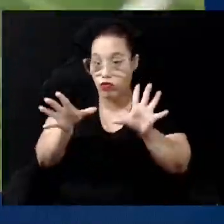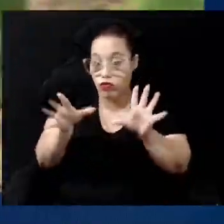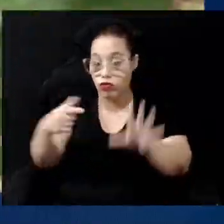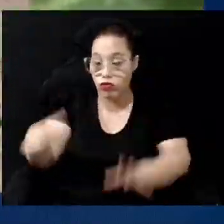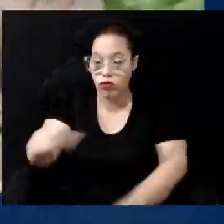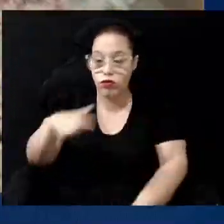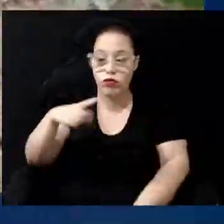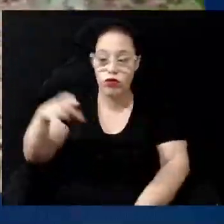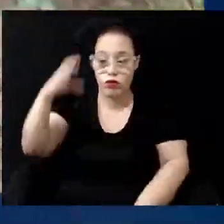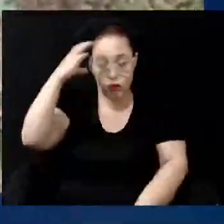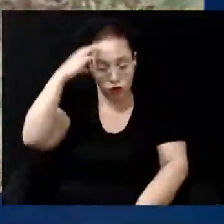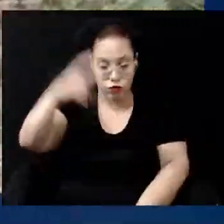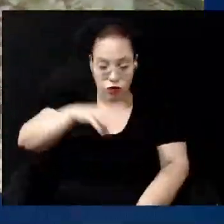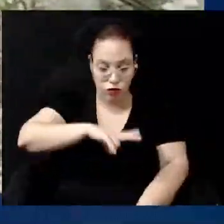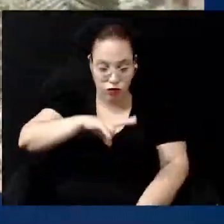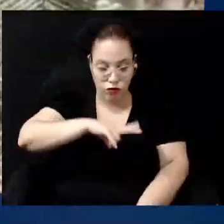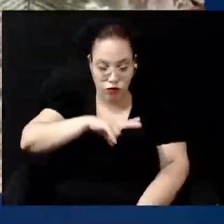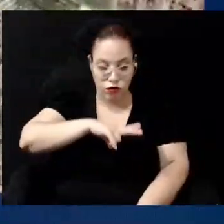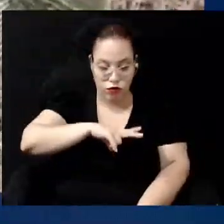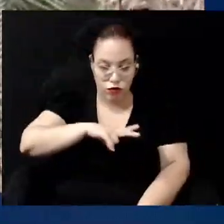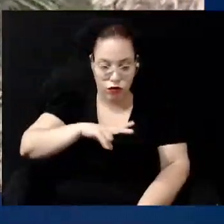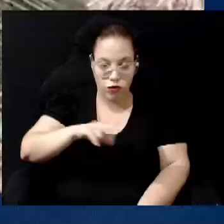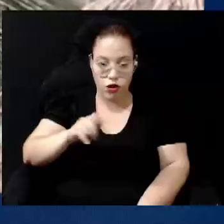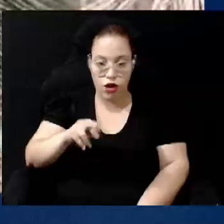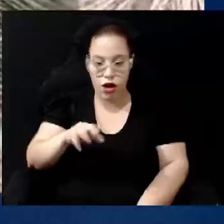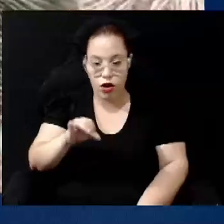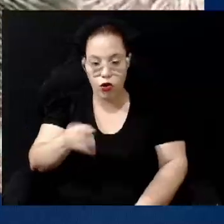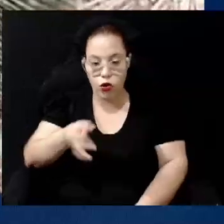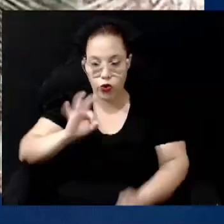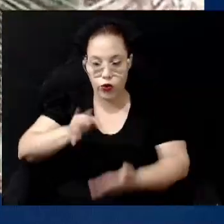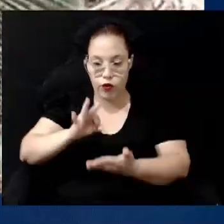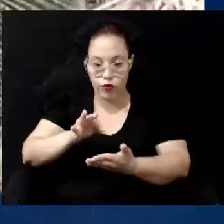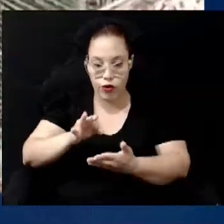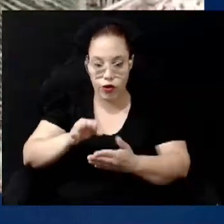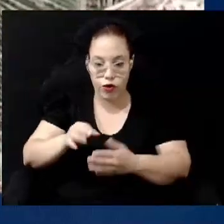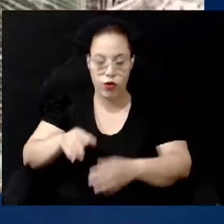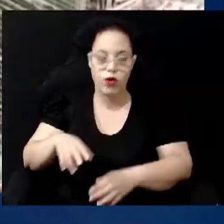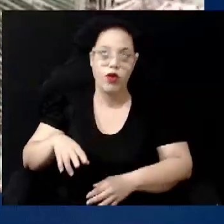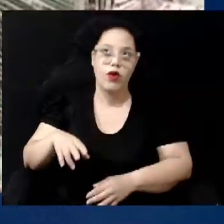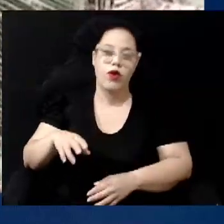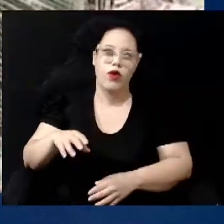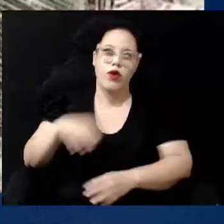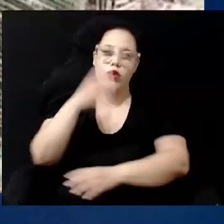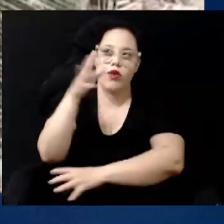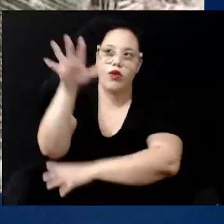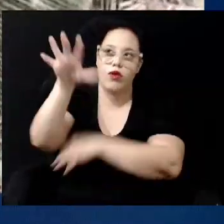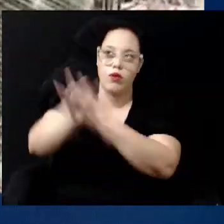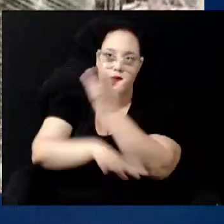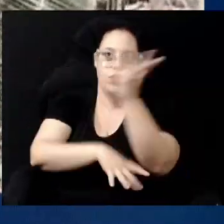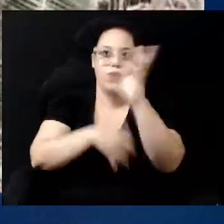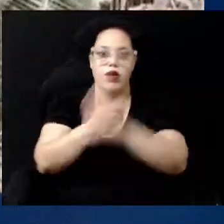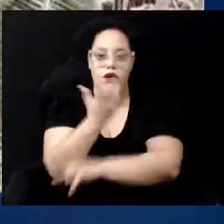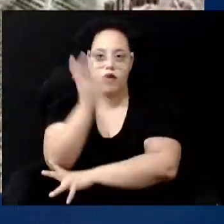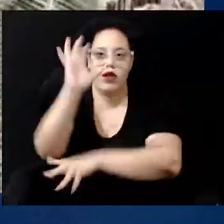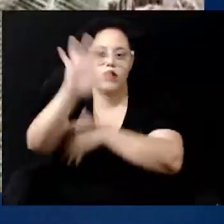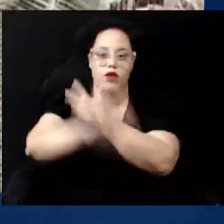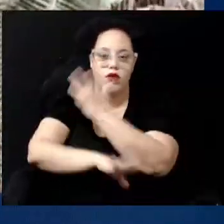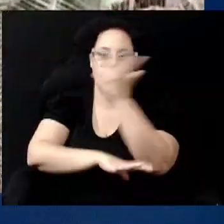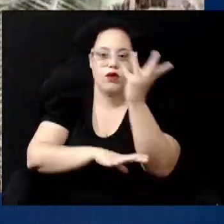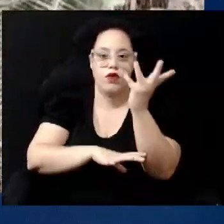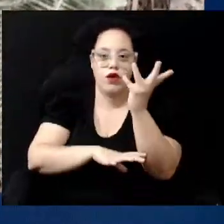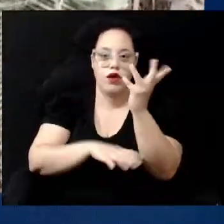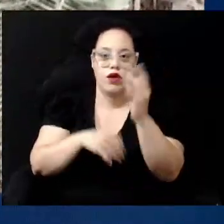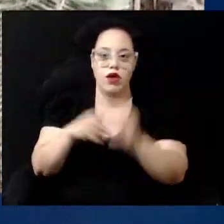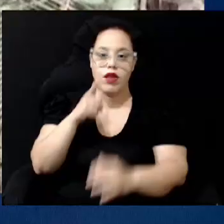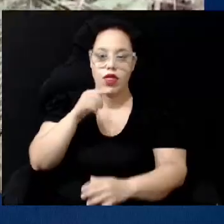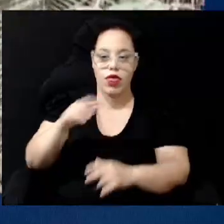do Taquaral, Lago do Café, no Parque Ecológico Monsenhor Emílio José Salim e no Parque das Águas.